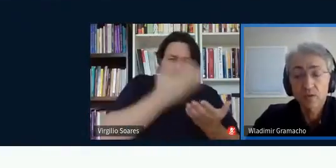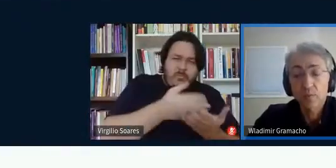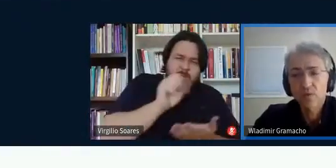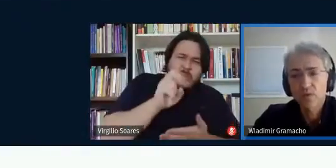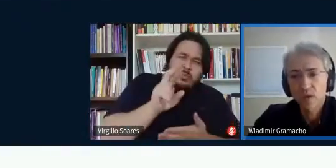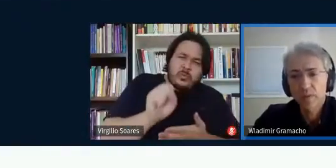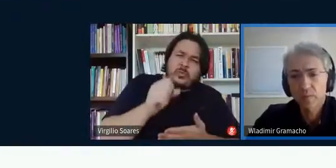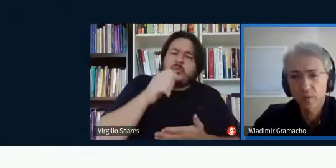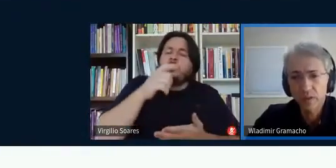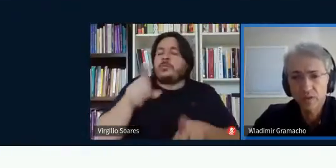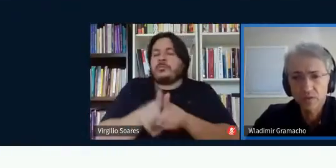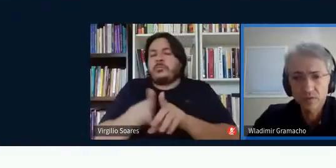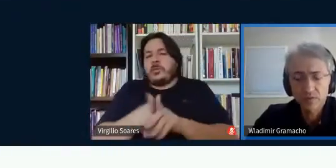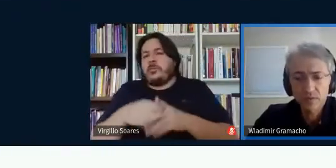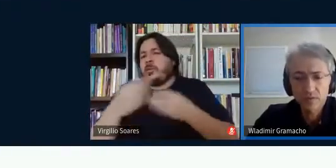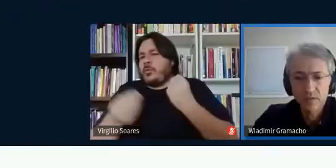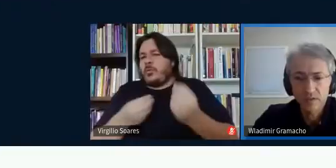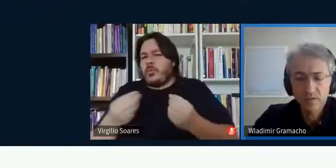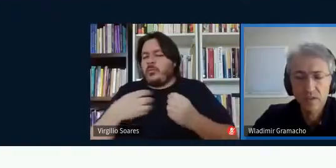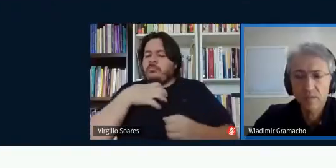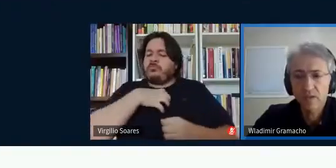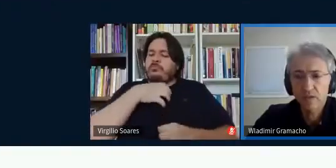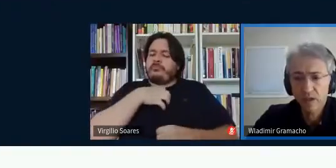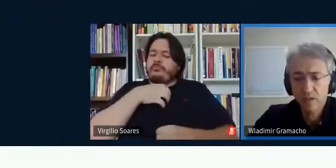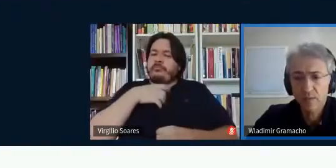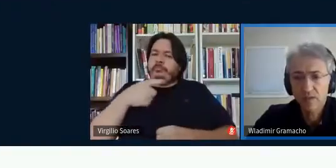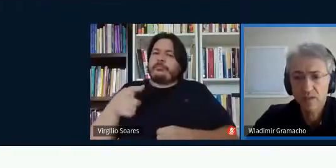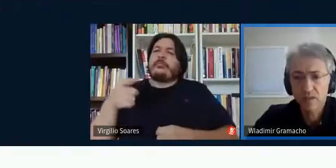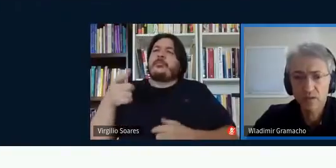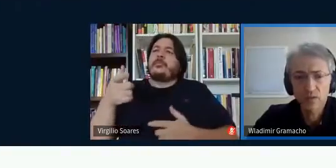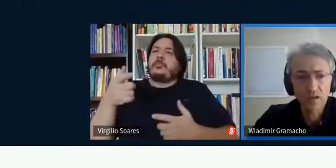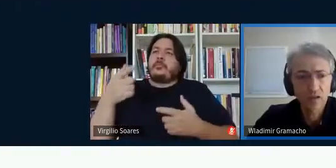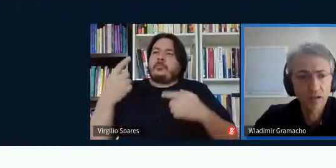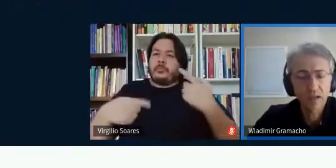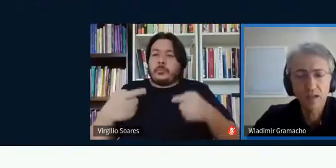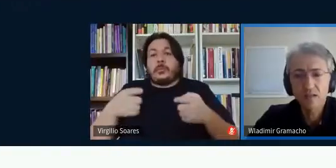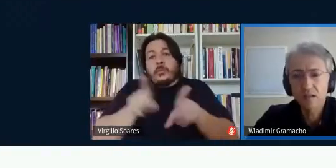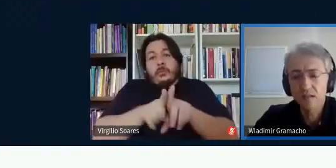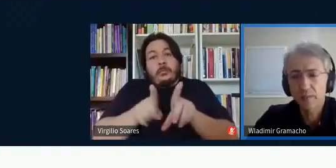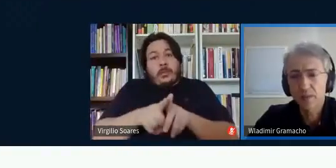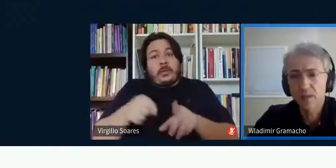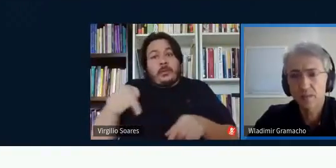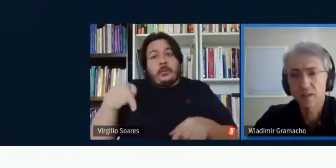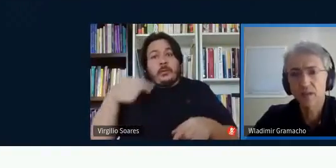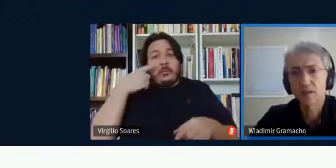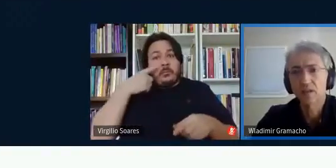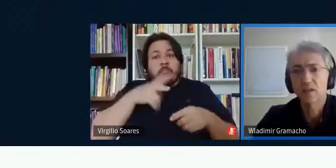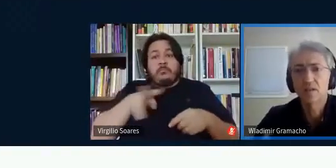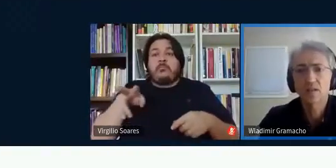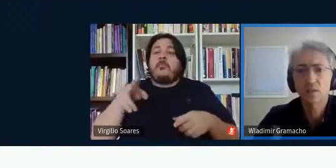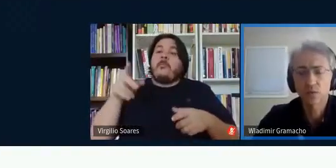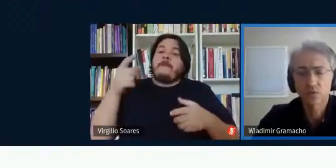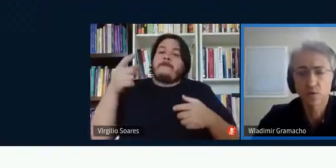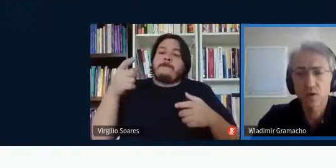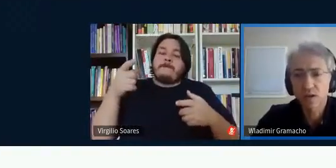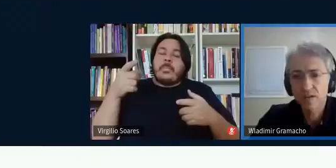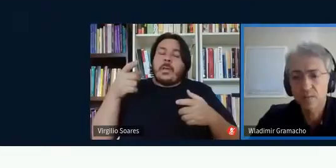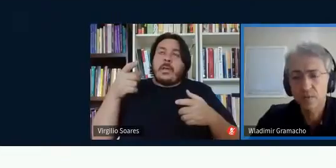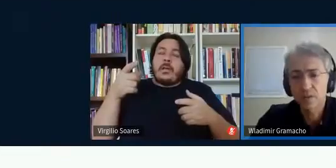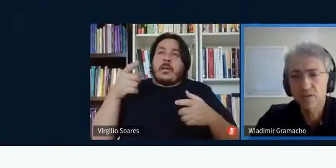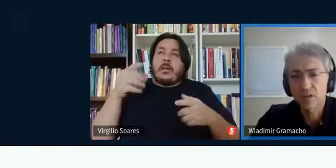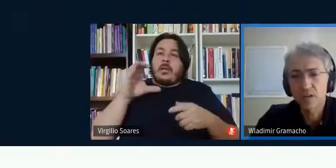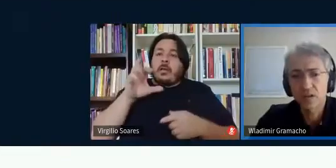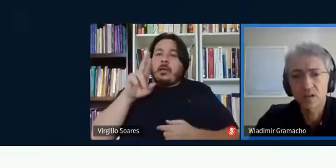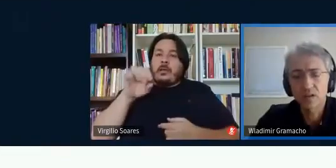e qual é o seu posicionamento político. Enfim, infelizmente, no caso brasileiro, a crise da pandemia se cruzou com a